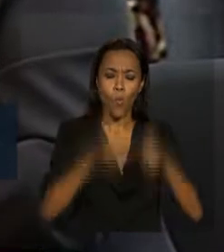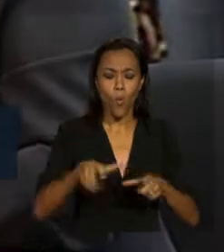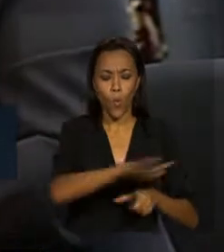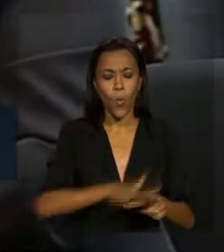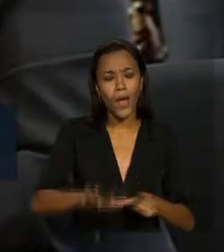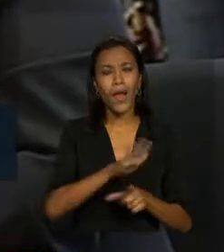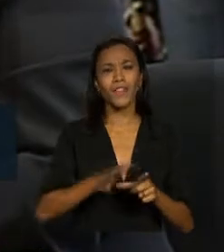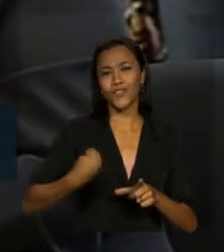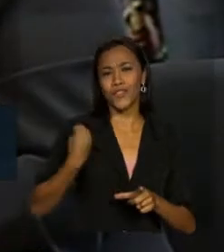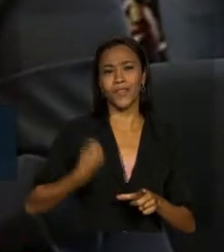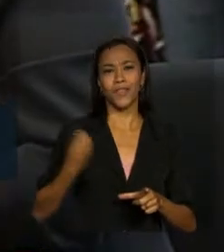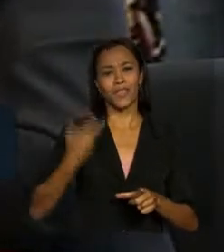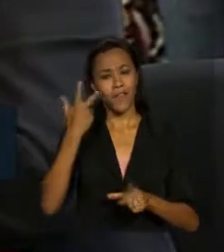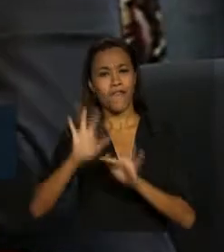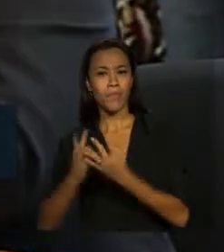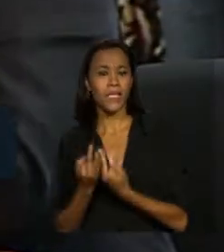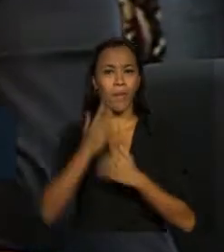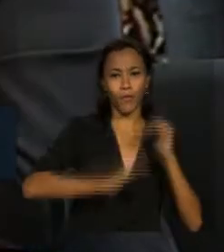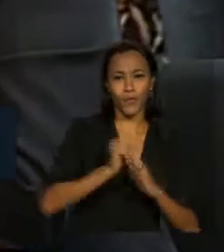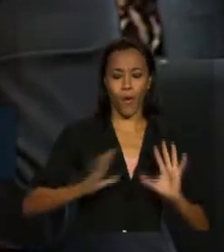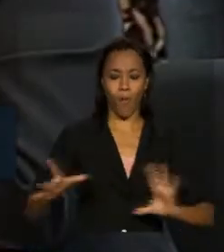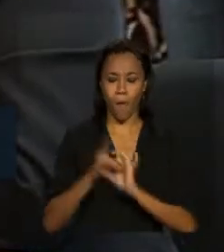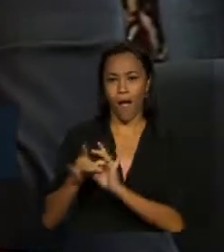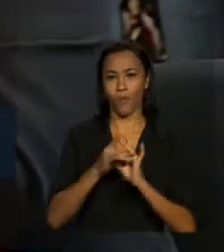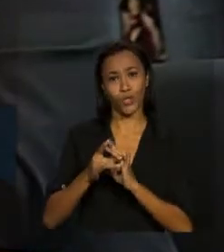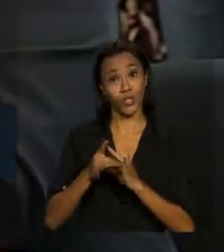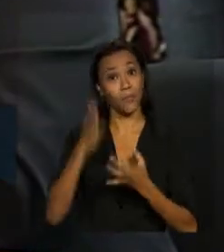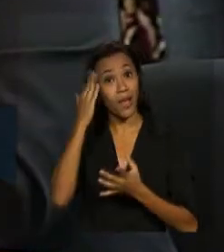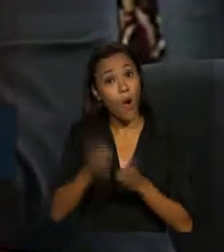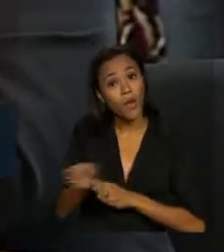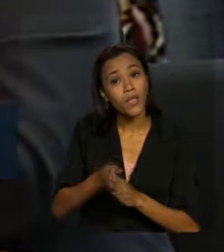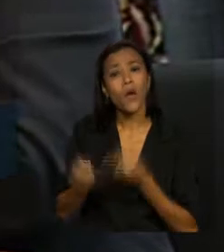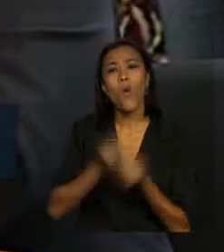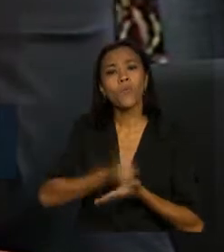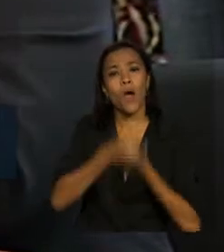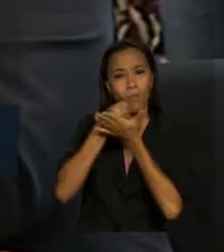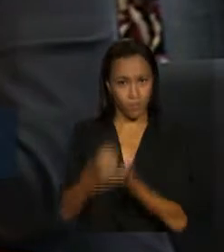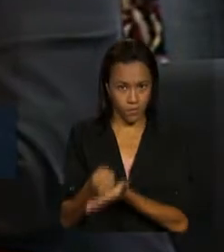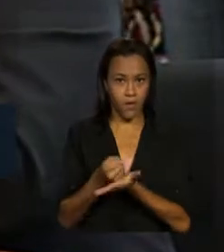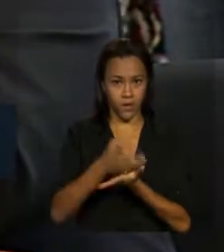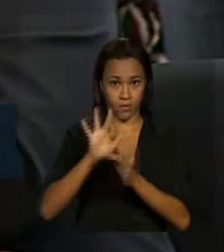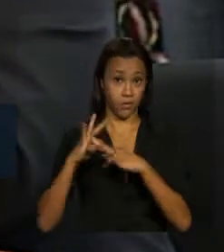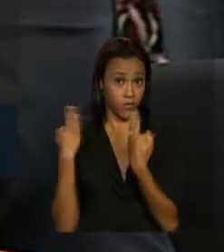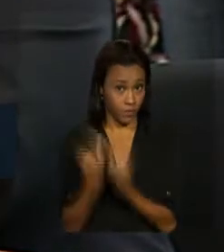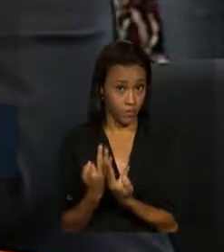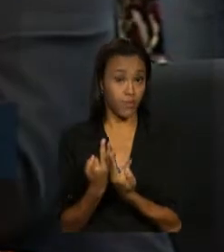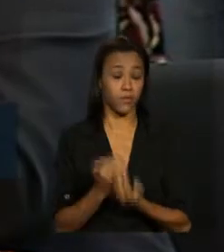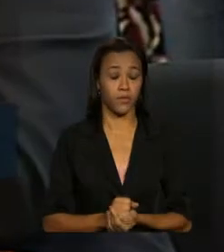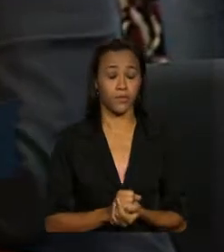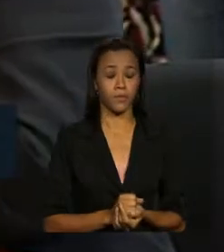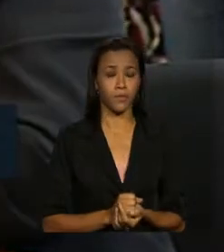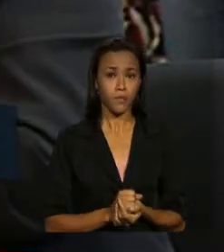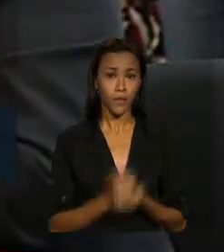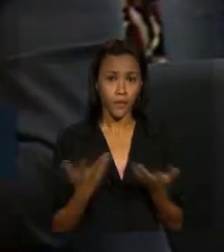de convivência para essas pessoas, no apoio, né, aos serviços familiares,